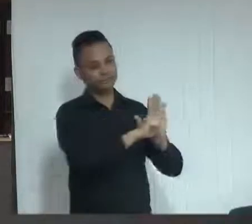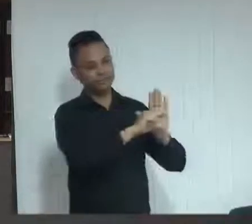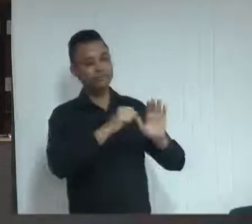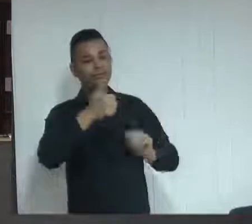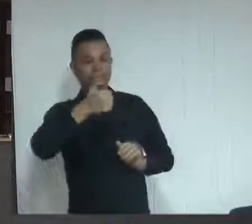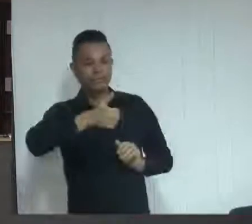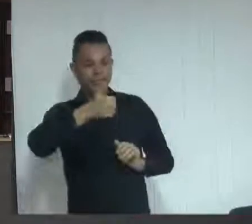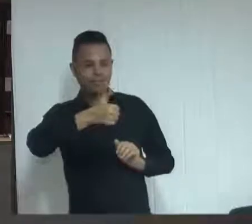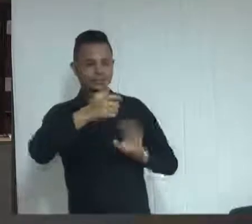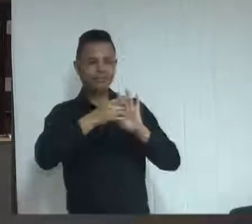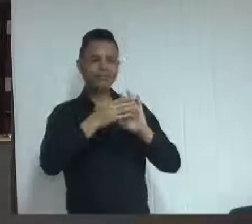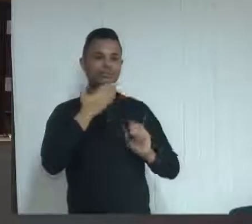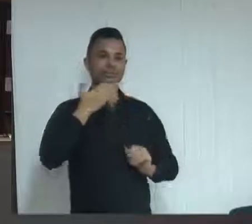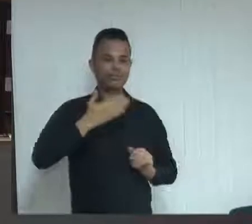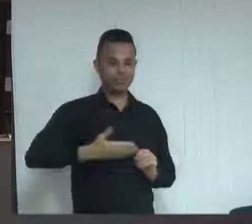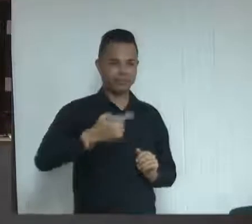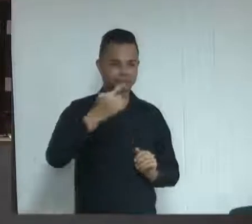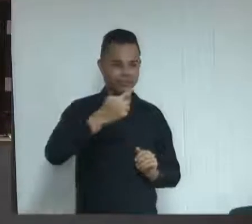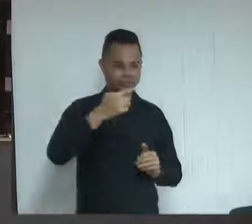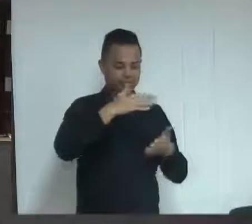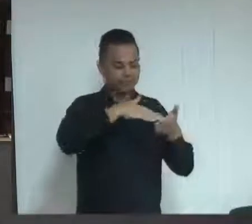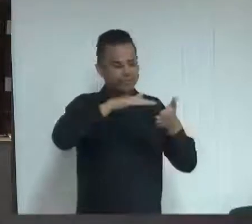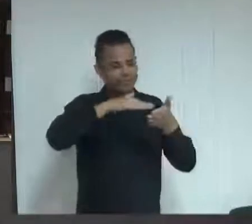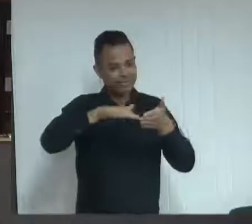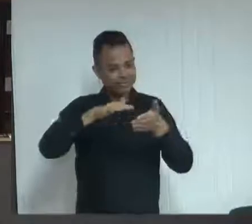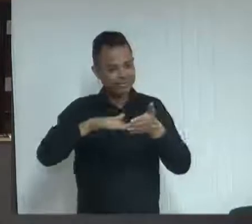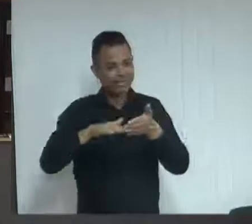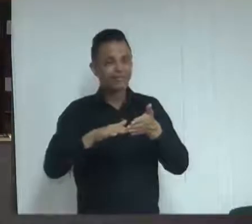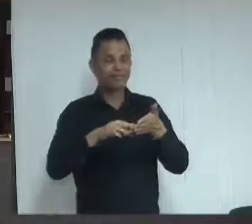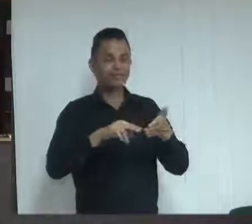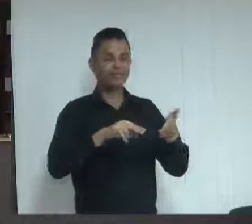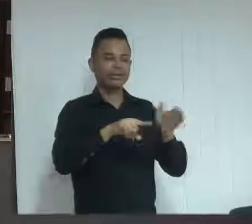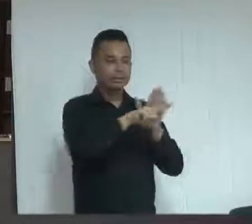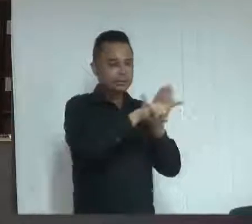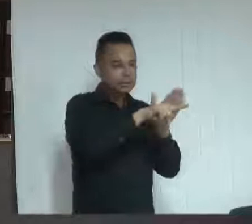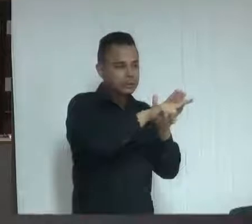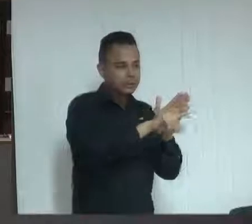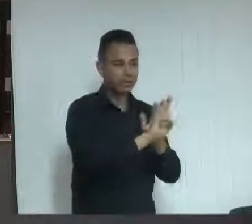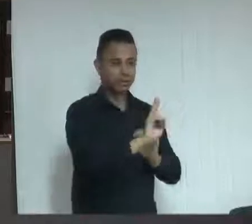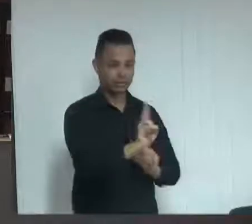Interno, solicito ao primeiro secretário que proceda à verificação